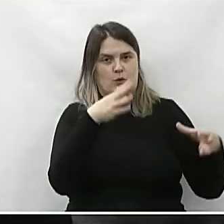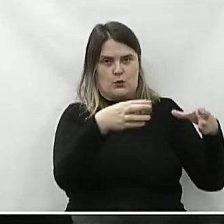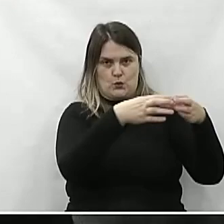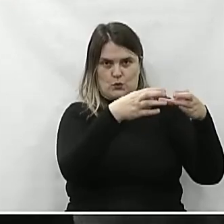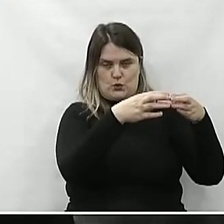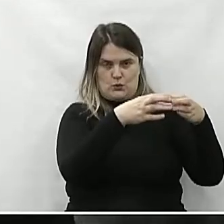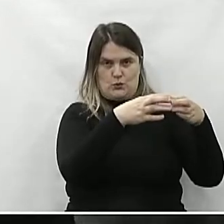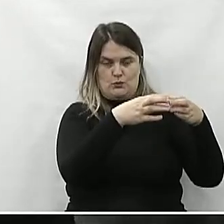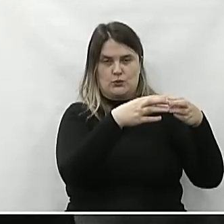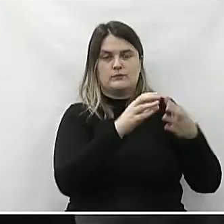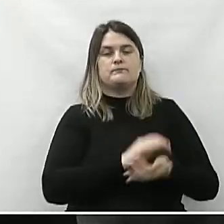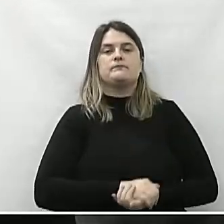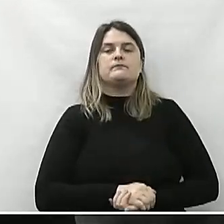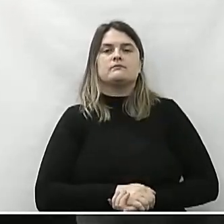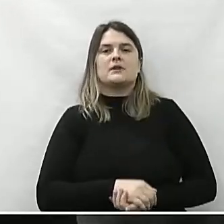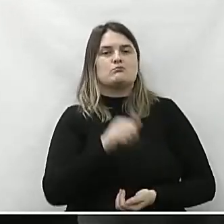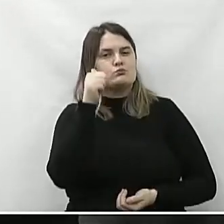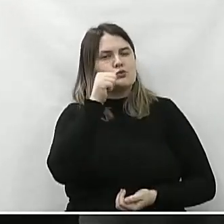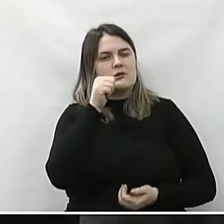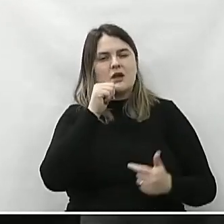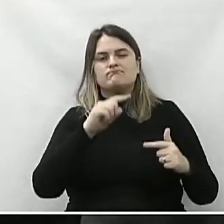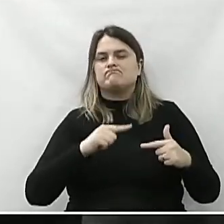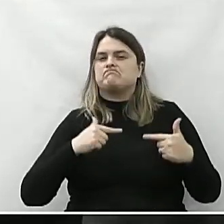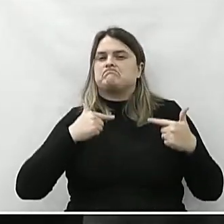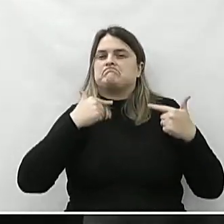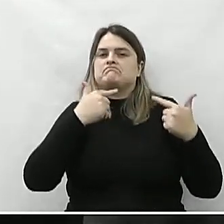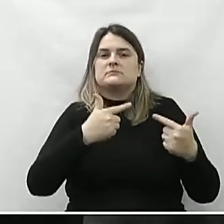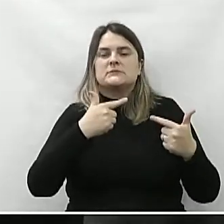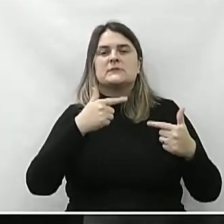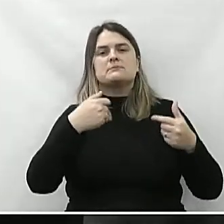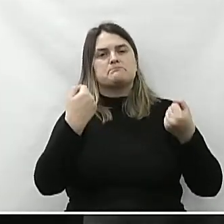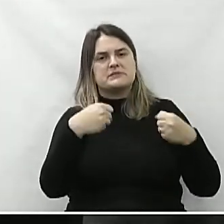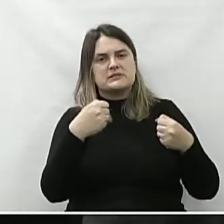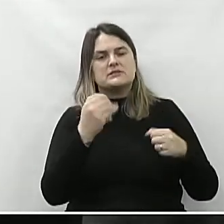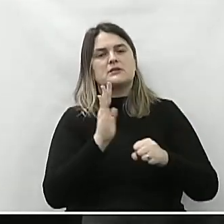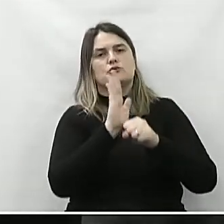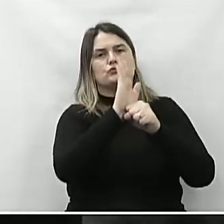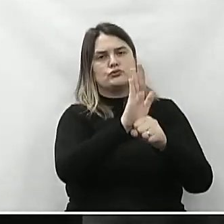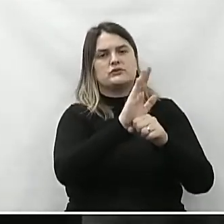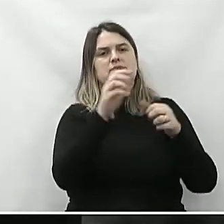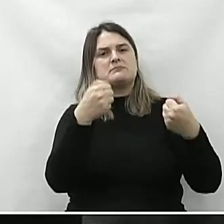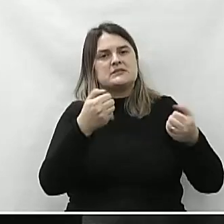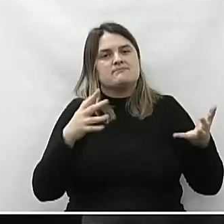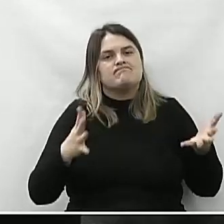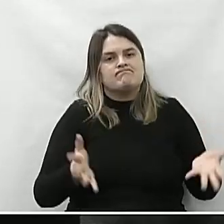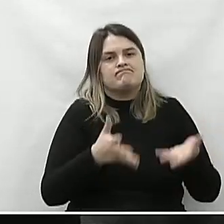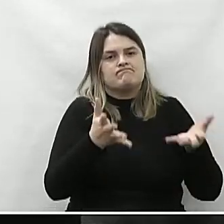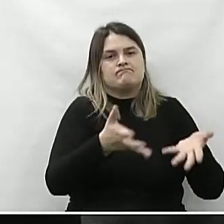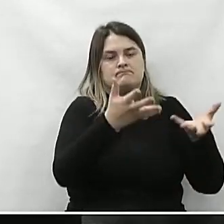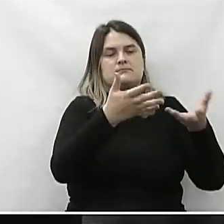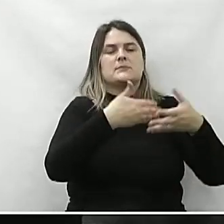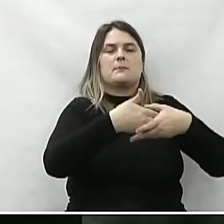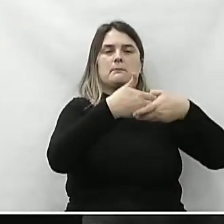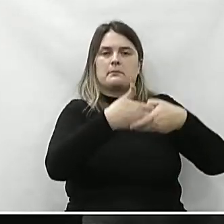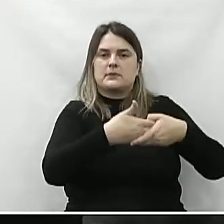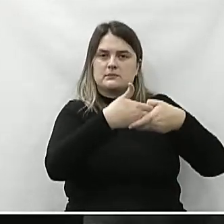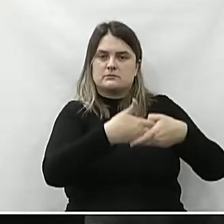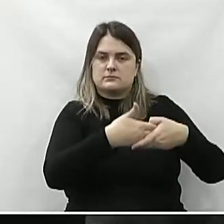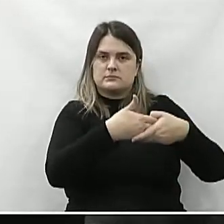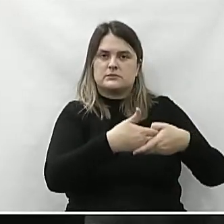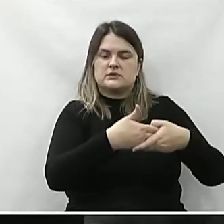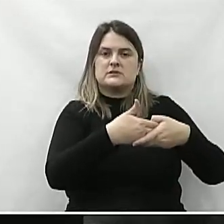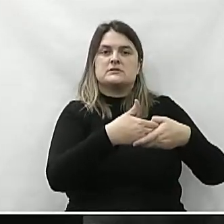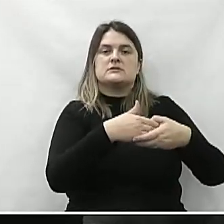é empreendedoras né guerreiras que preciso né de auxílio que precisam de incentivos e parabenizar então